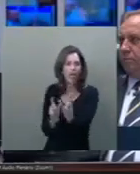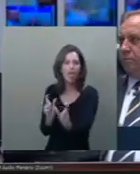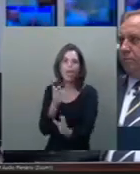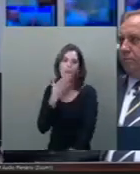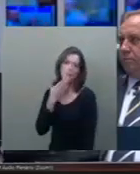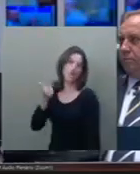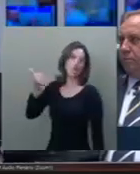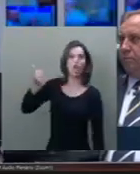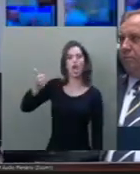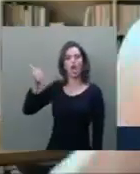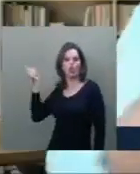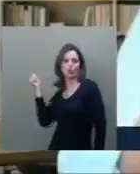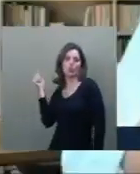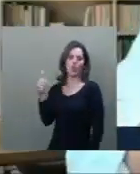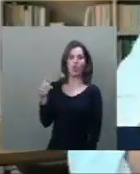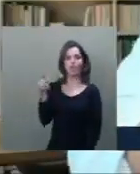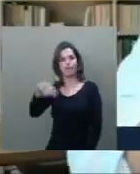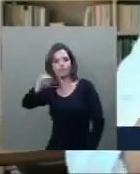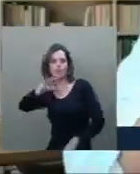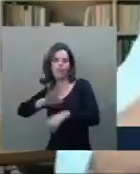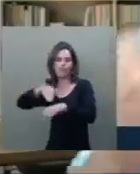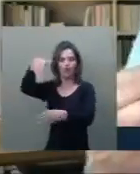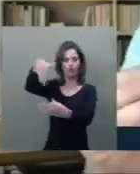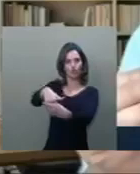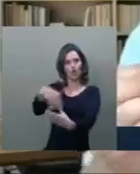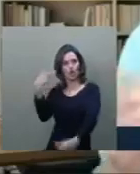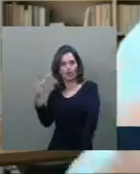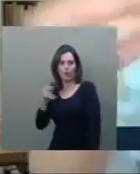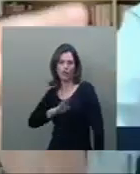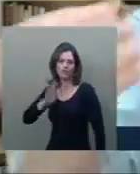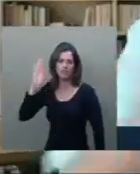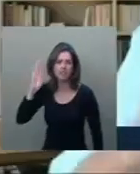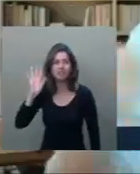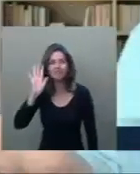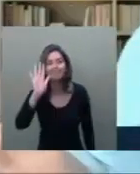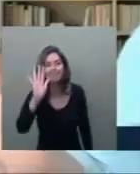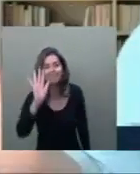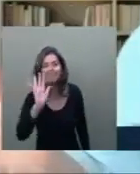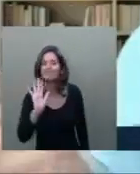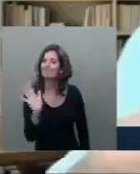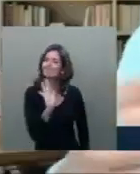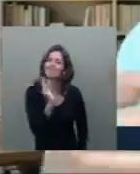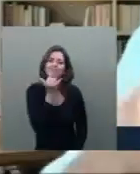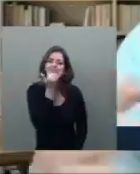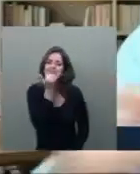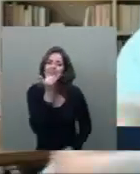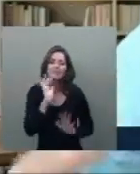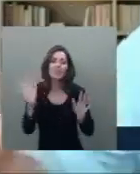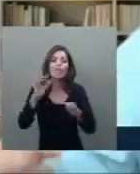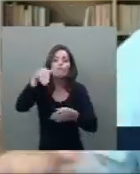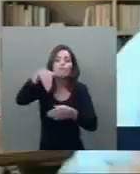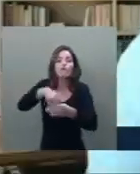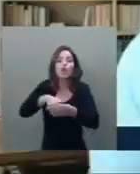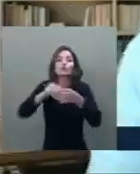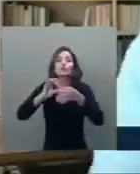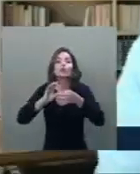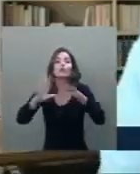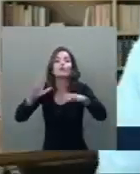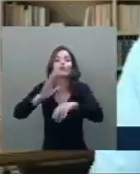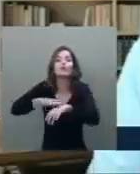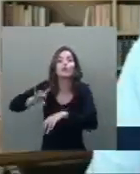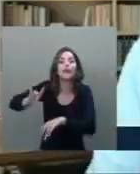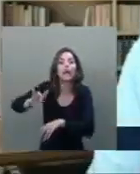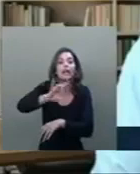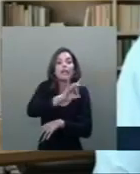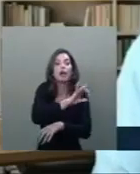menor ou é maior, é mais competente ou não, conforme o voto que você dá. O voto é livre e soberano. Cada um vote como